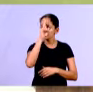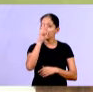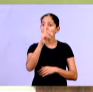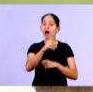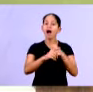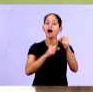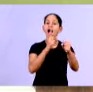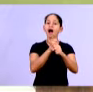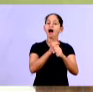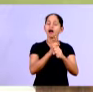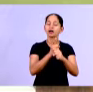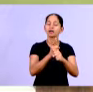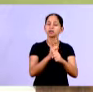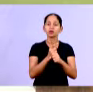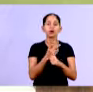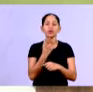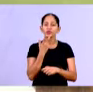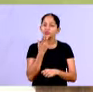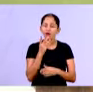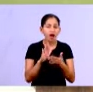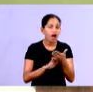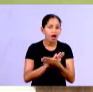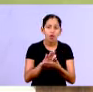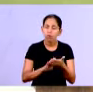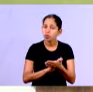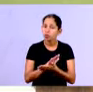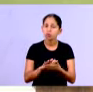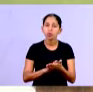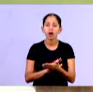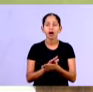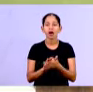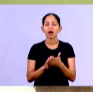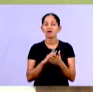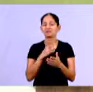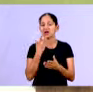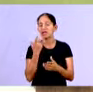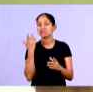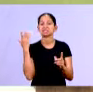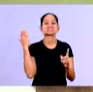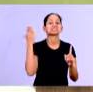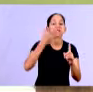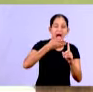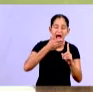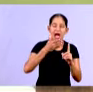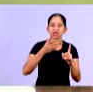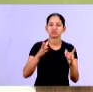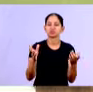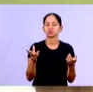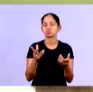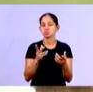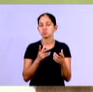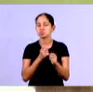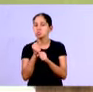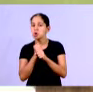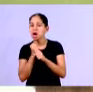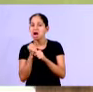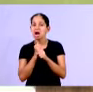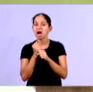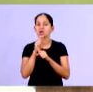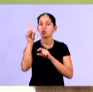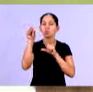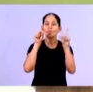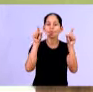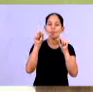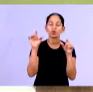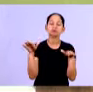comercial, sempre quando não especificar, ele não solicitar, calcule os juros exato, ou utilize o ano civil, ou utilize o